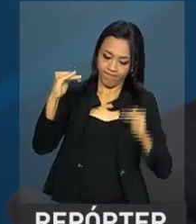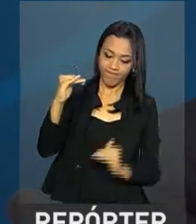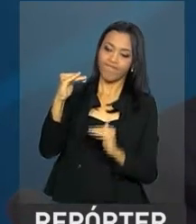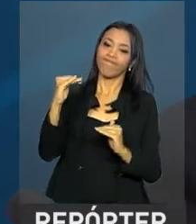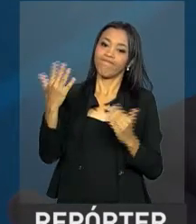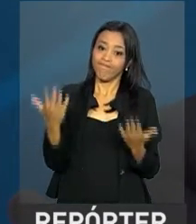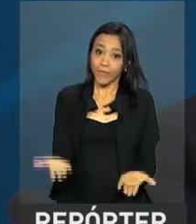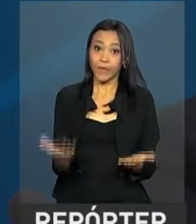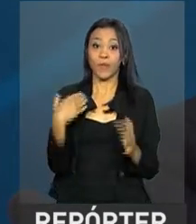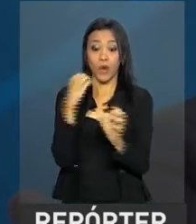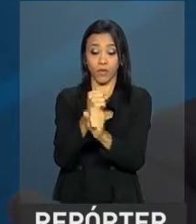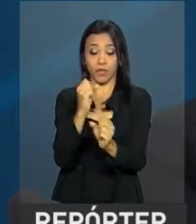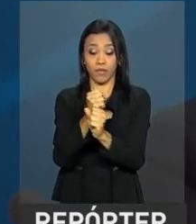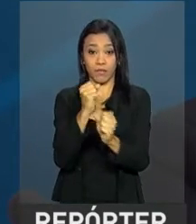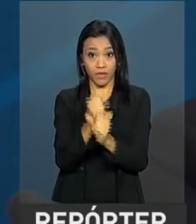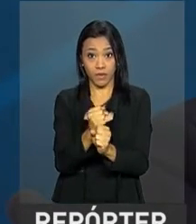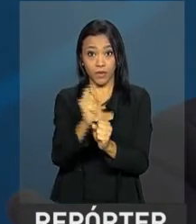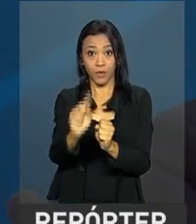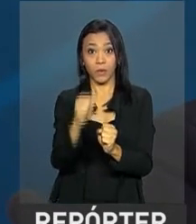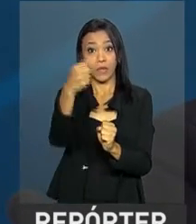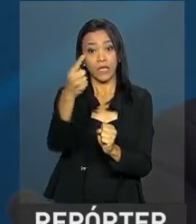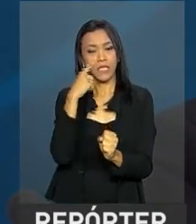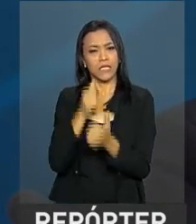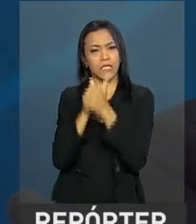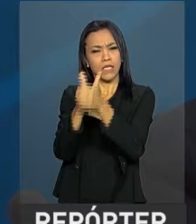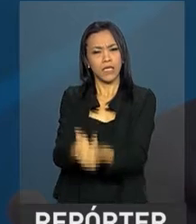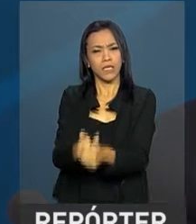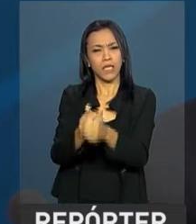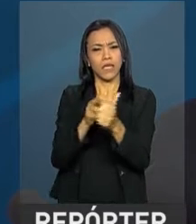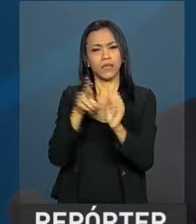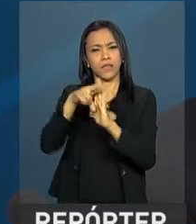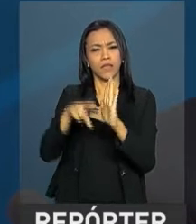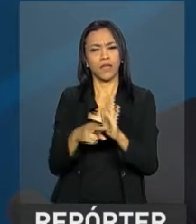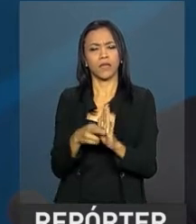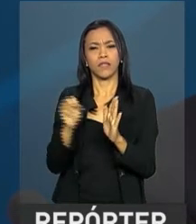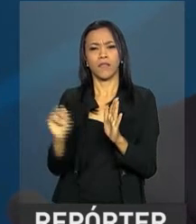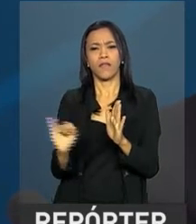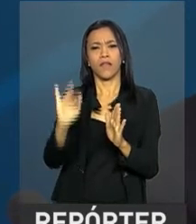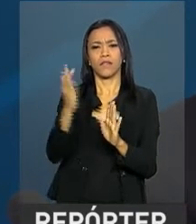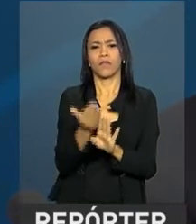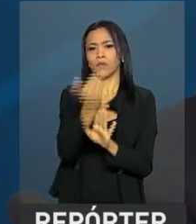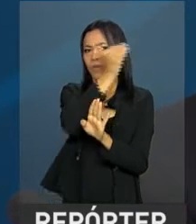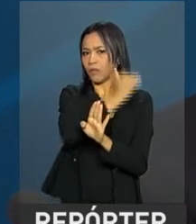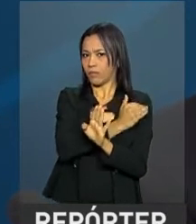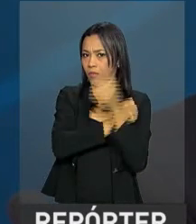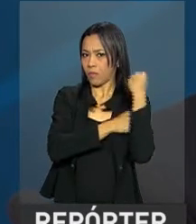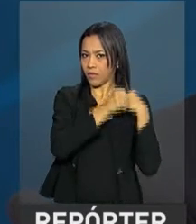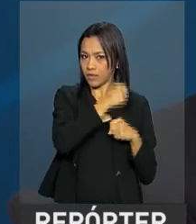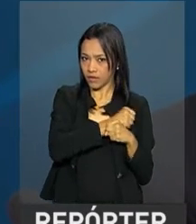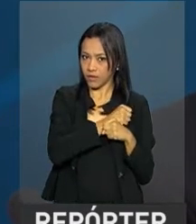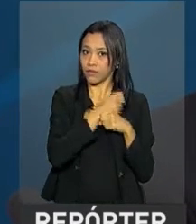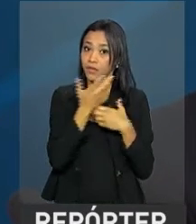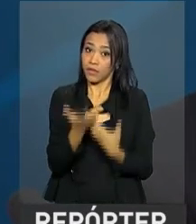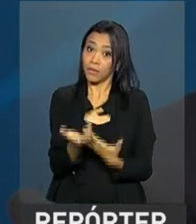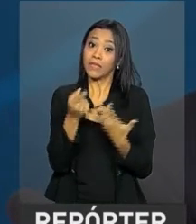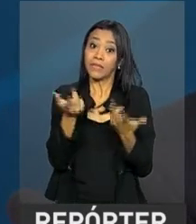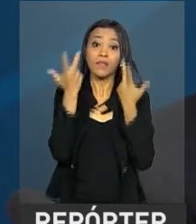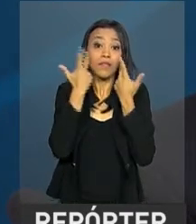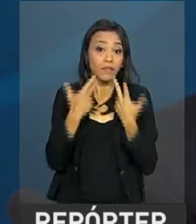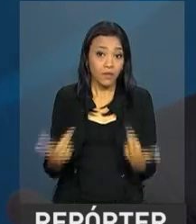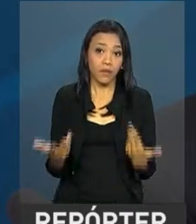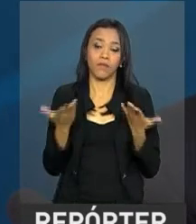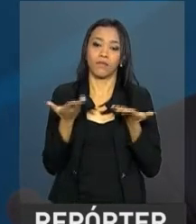o outro só pode levar em conta a inflação do ano passado, o que trará, naturalmente, uma coisa